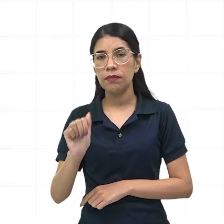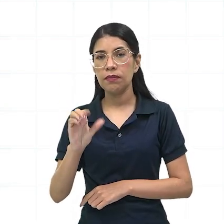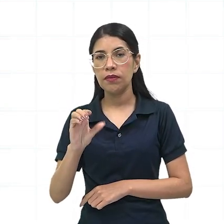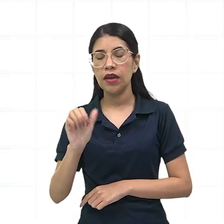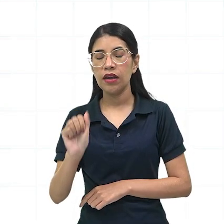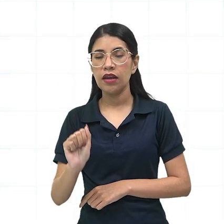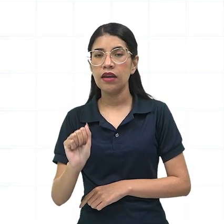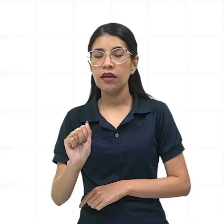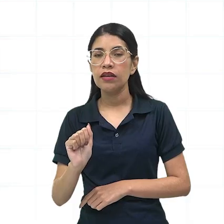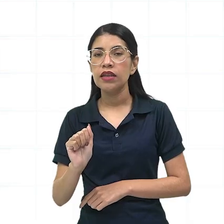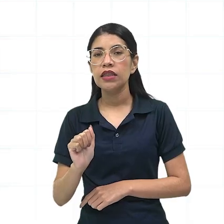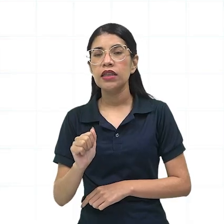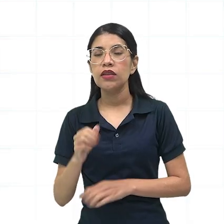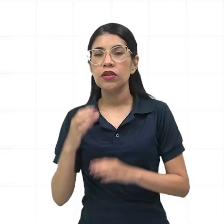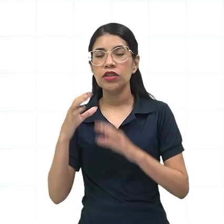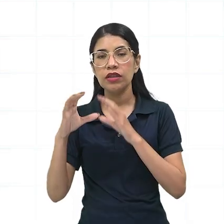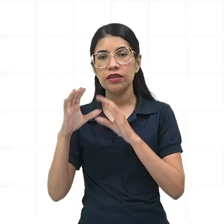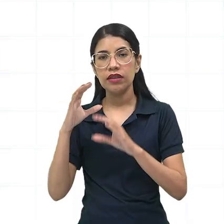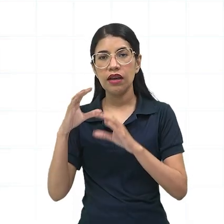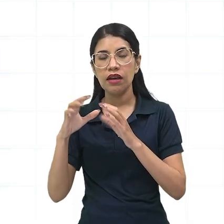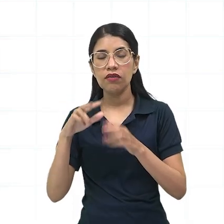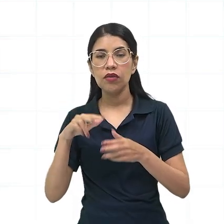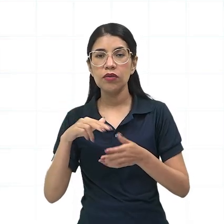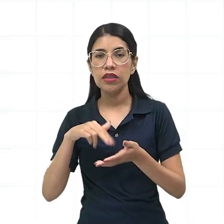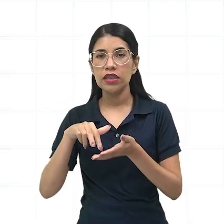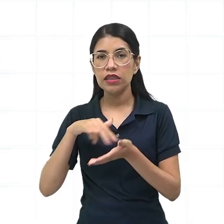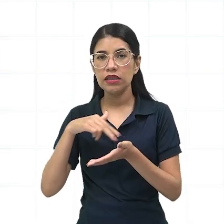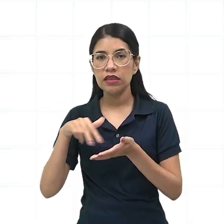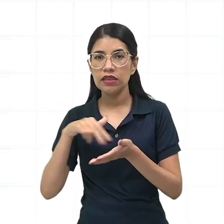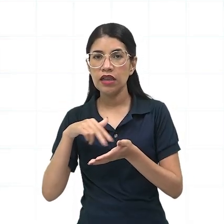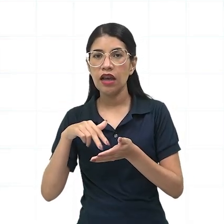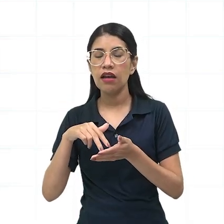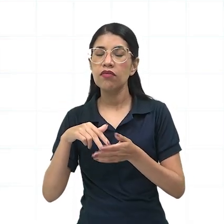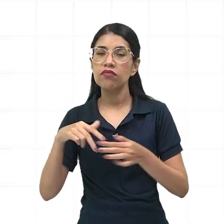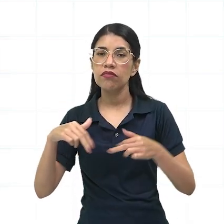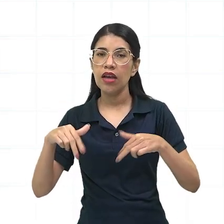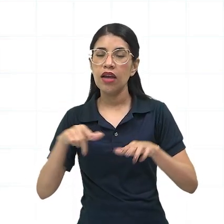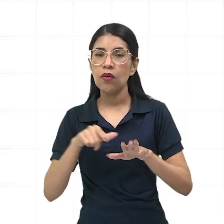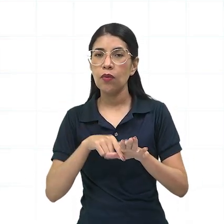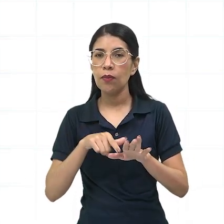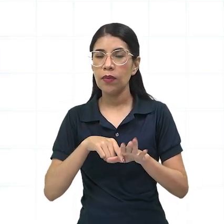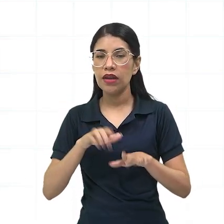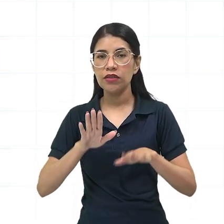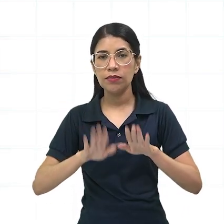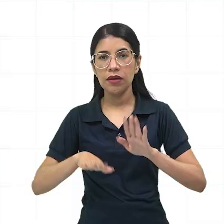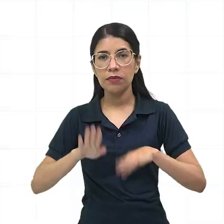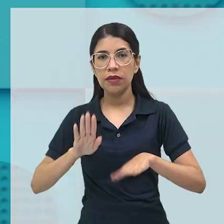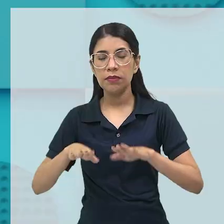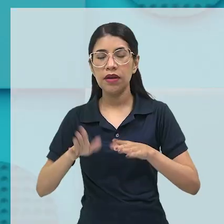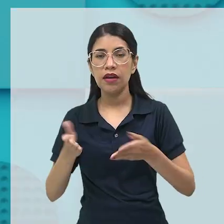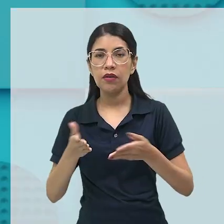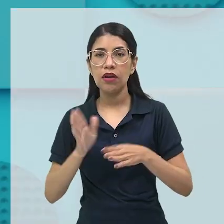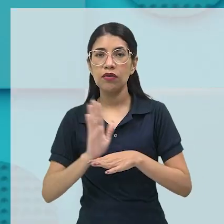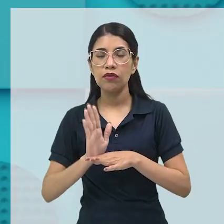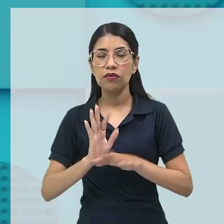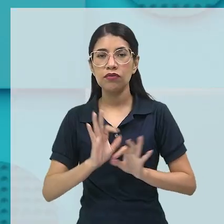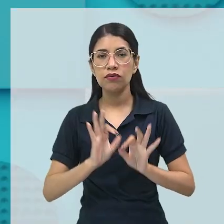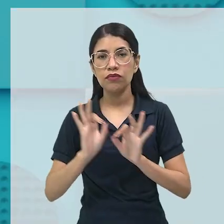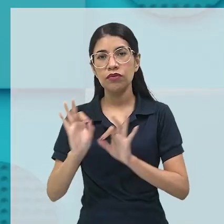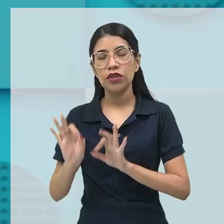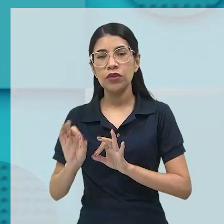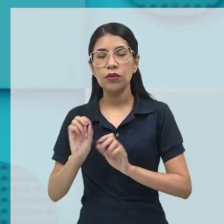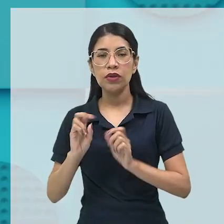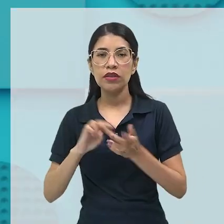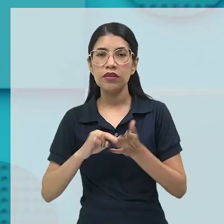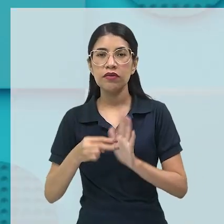cantando, né? Dançando em círculos, batendo os pés. Vamos ver agora um vídeo que ele mostra pra gente o